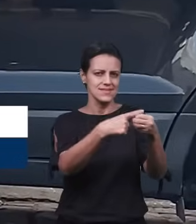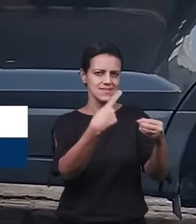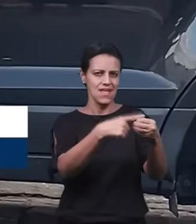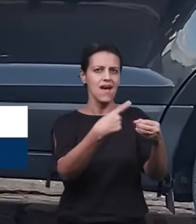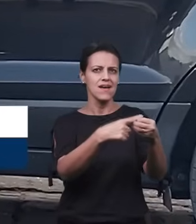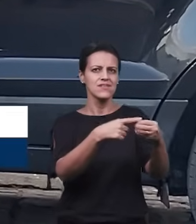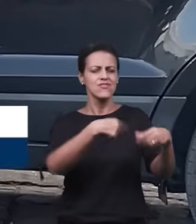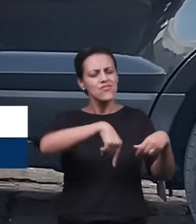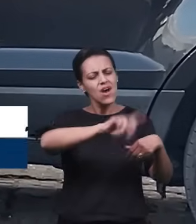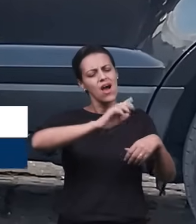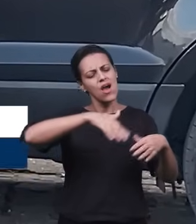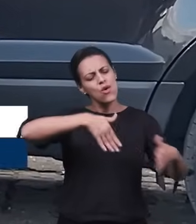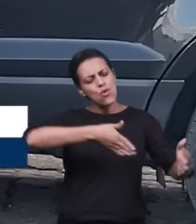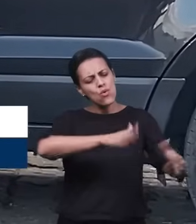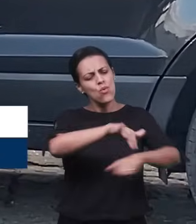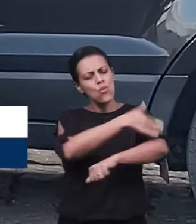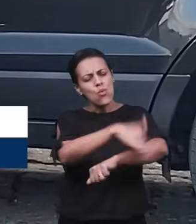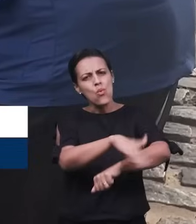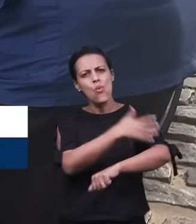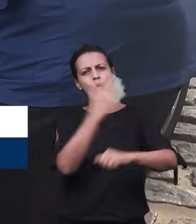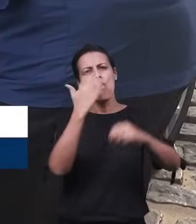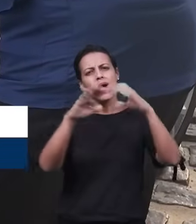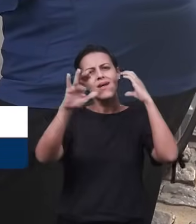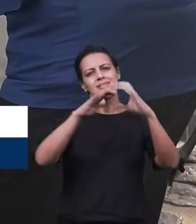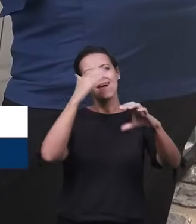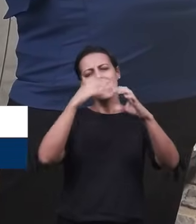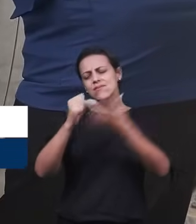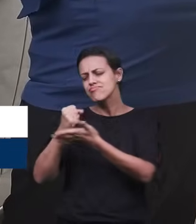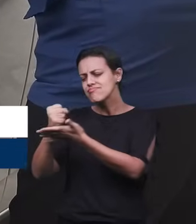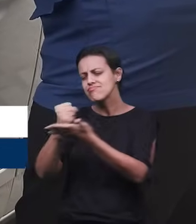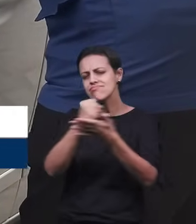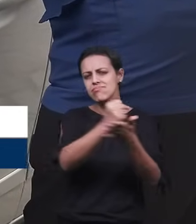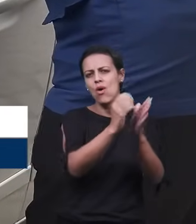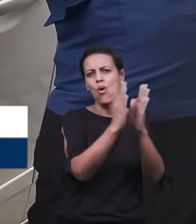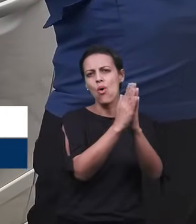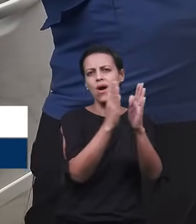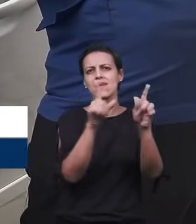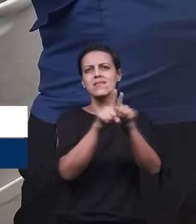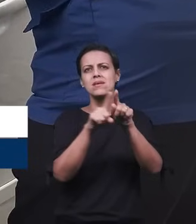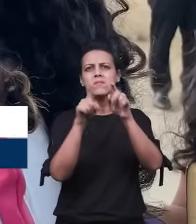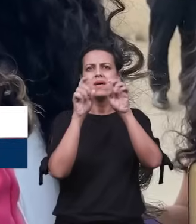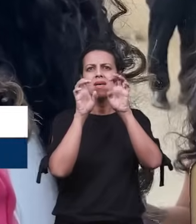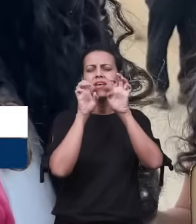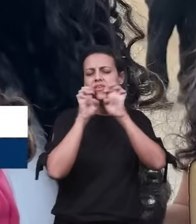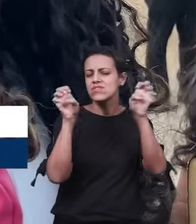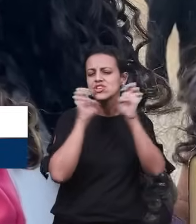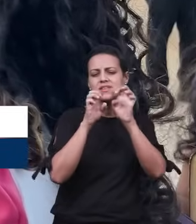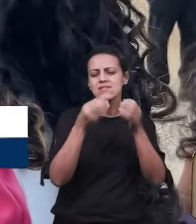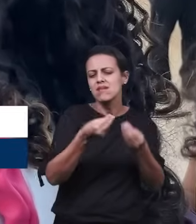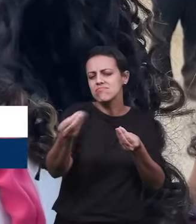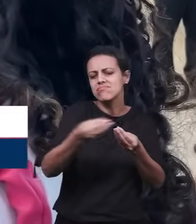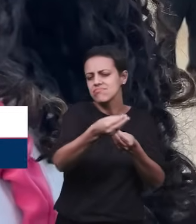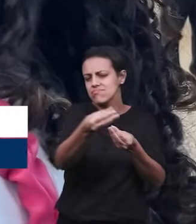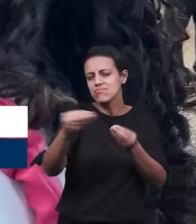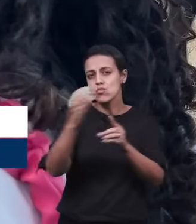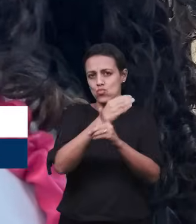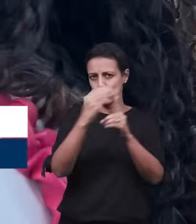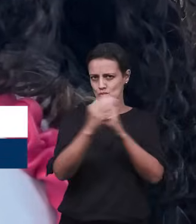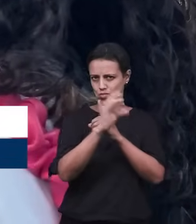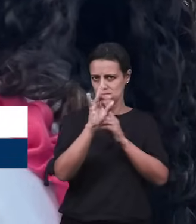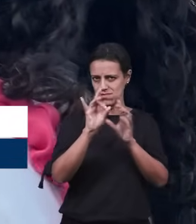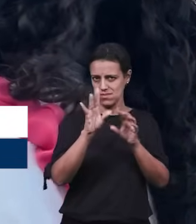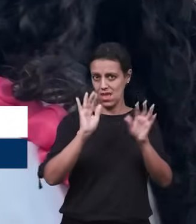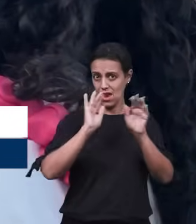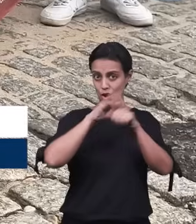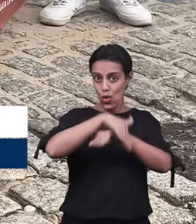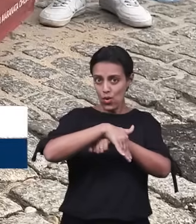moradores e entregando convites para o culto especial. À noite aconteceu o culto especial de glorificação no clube ASEC,